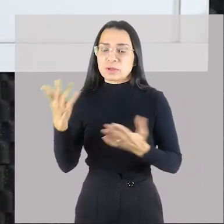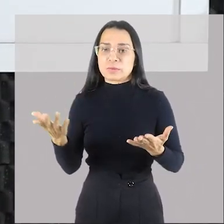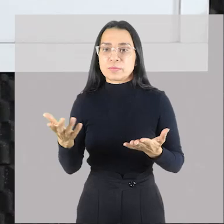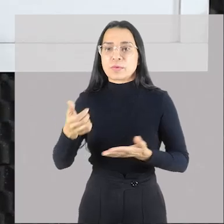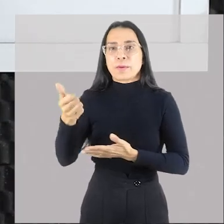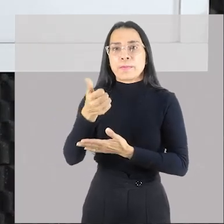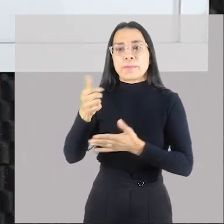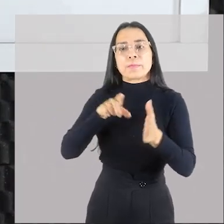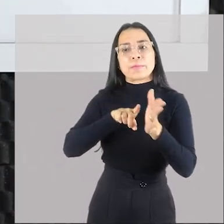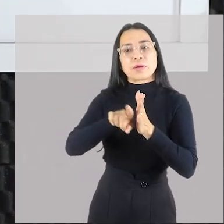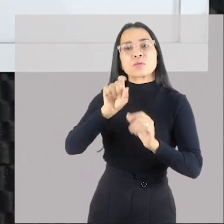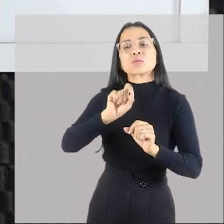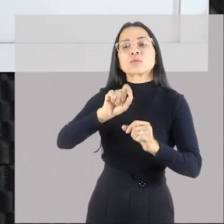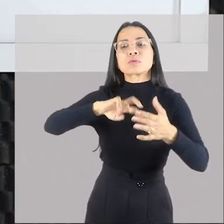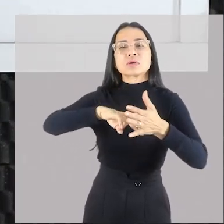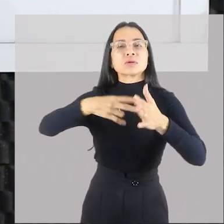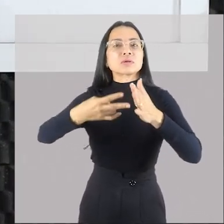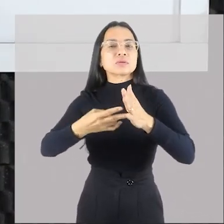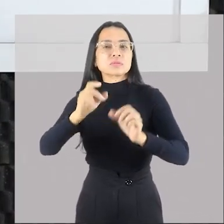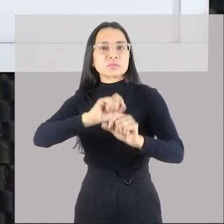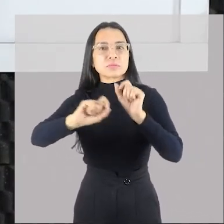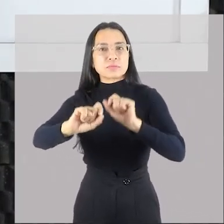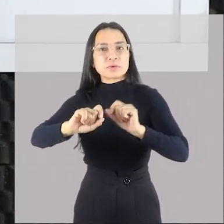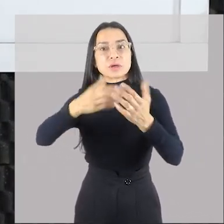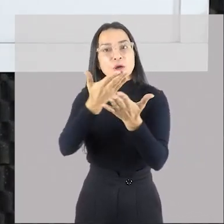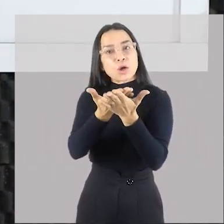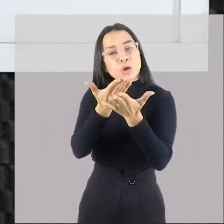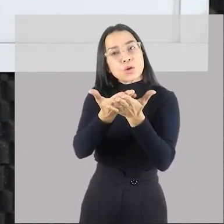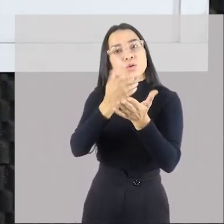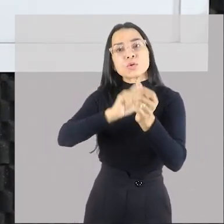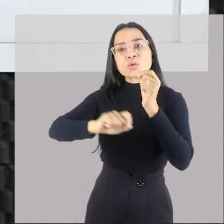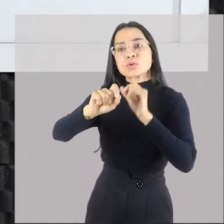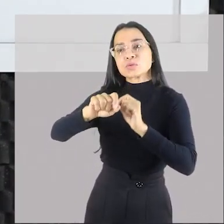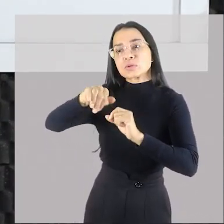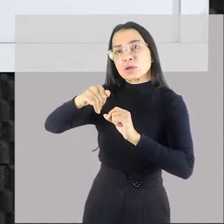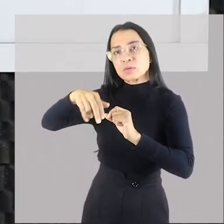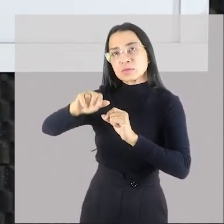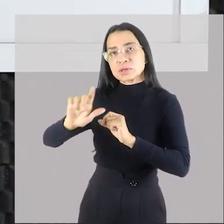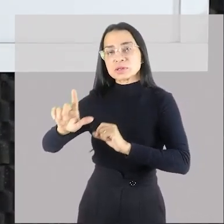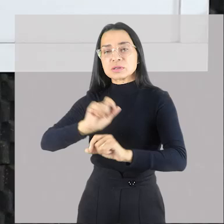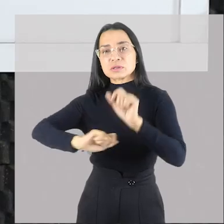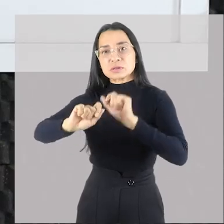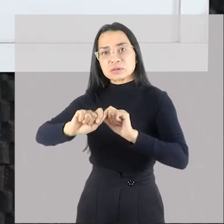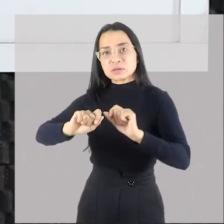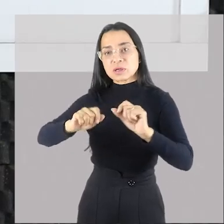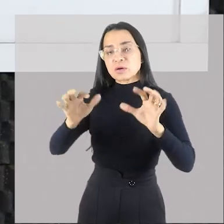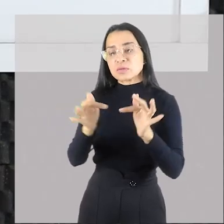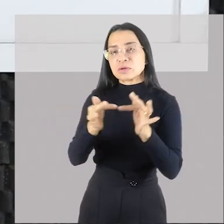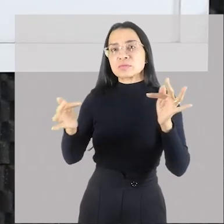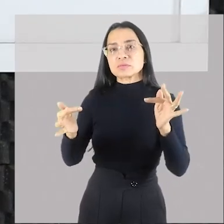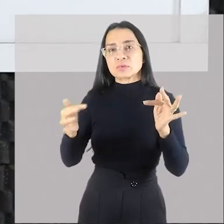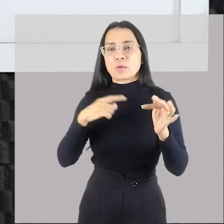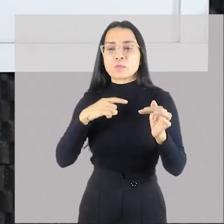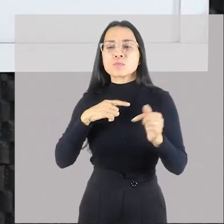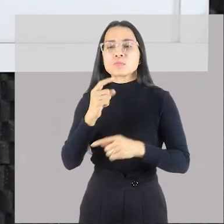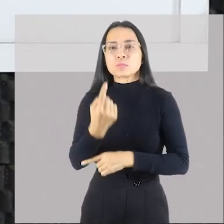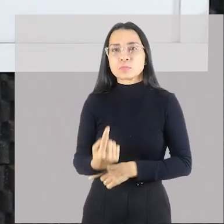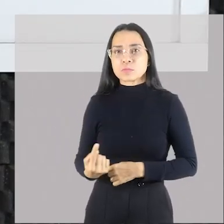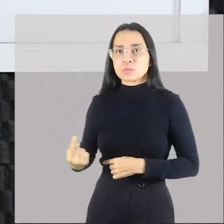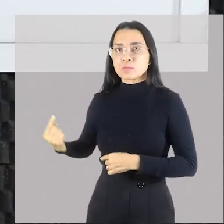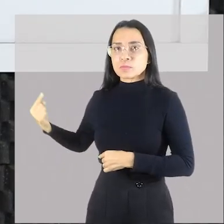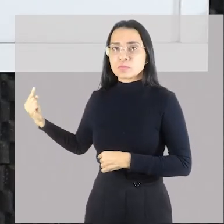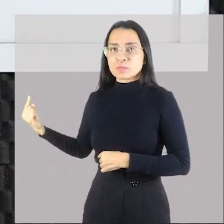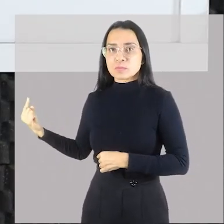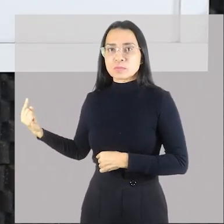essa pergunta, o que significa estudar o sinal da função? Uma função afim, ela tem essa estrutura aqui, ó. Geral,